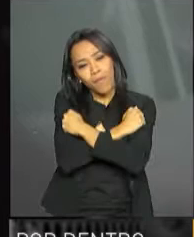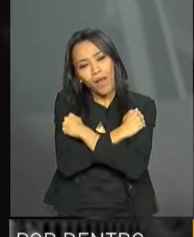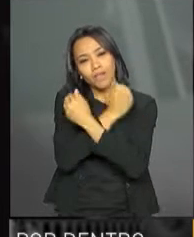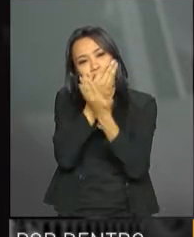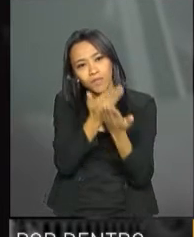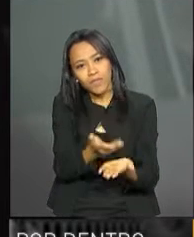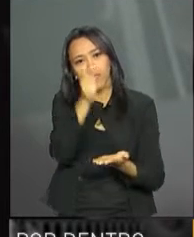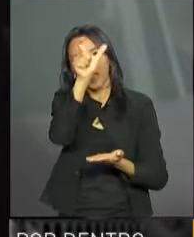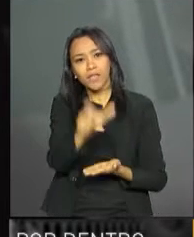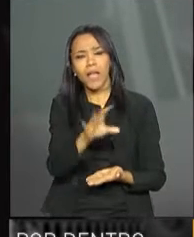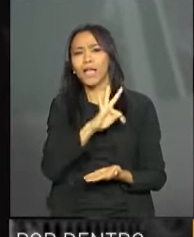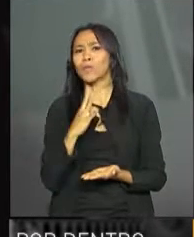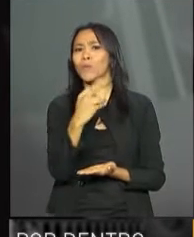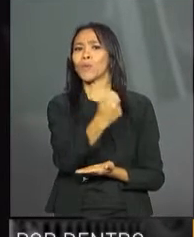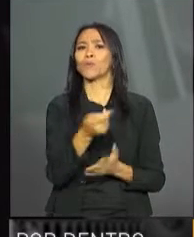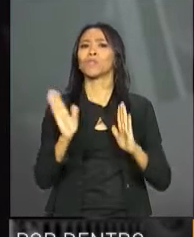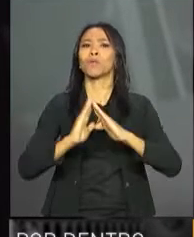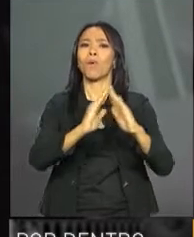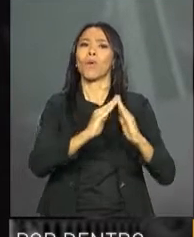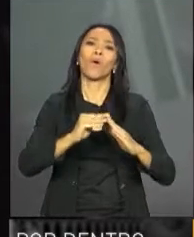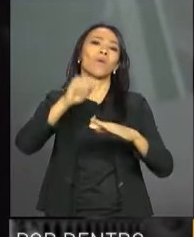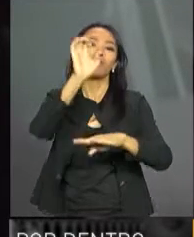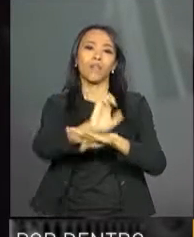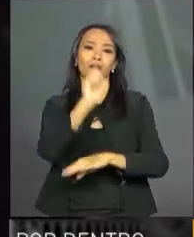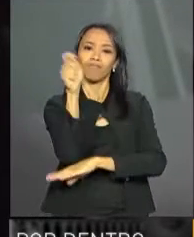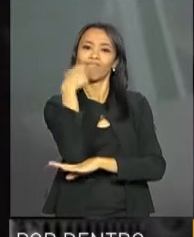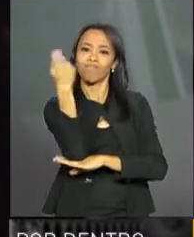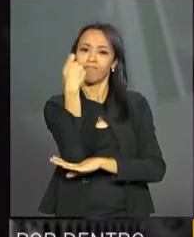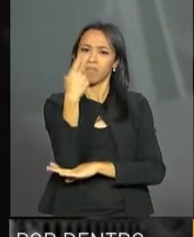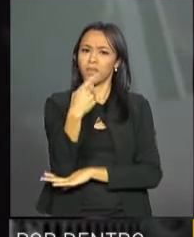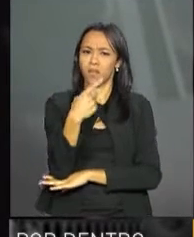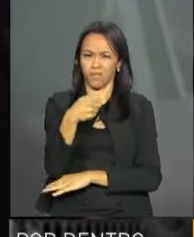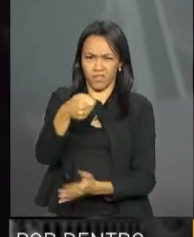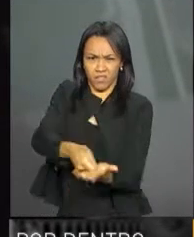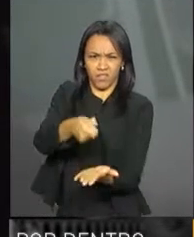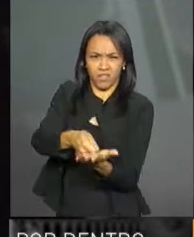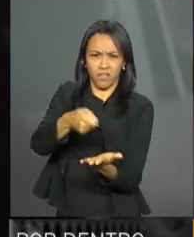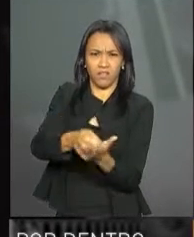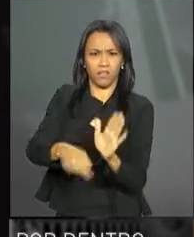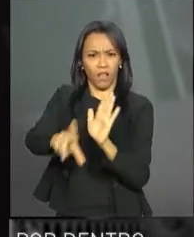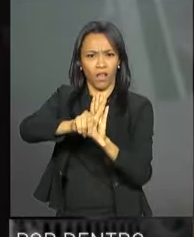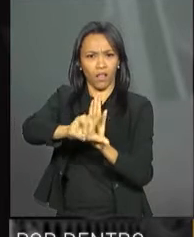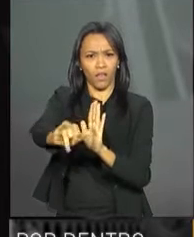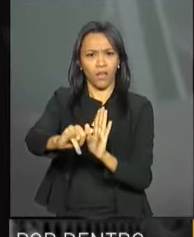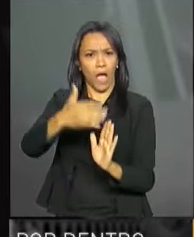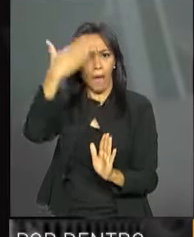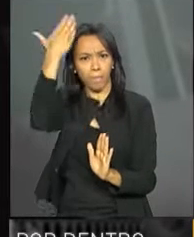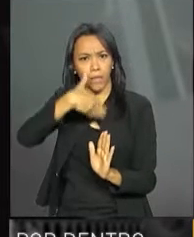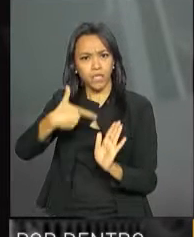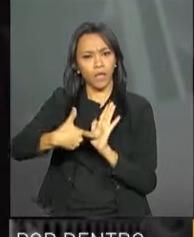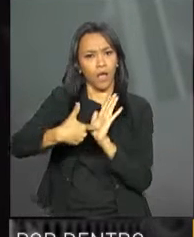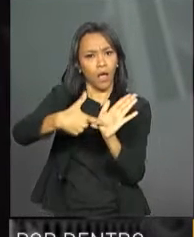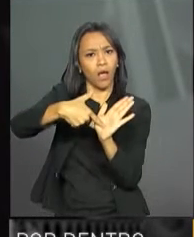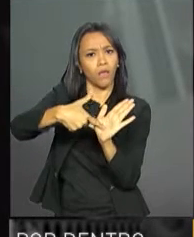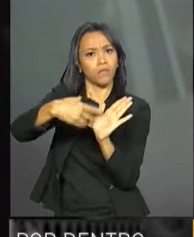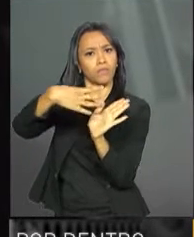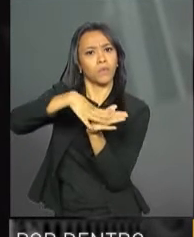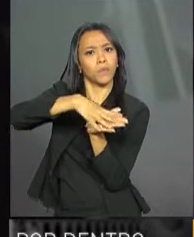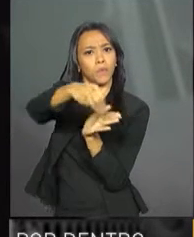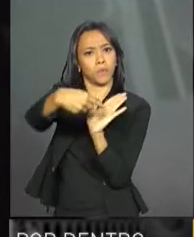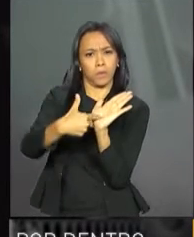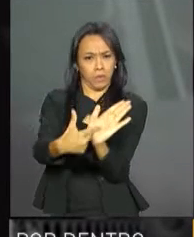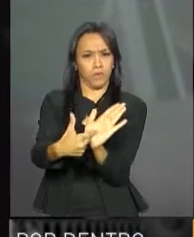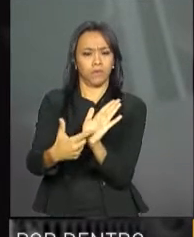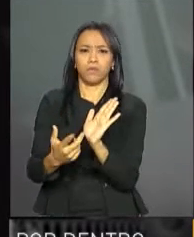vocês a todos aqui no rio grande do sul na verdade não é não há exigência legal para apresentação impressa do jovem